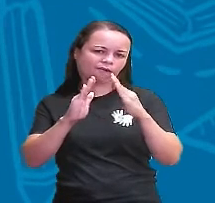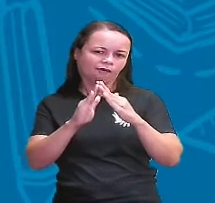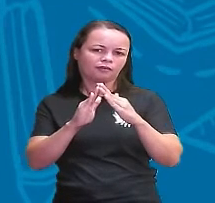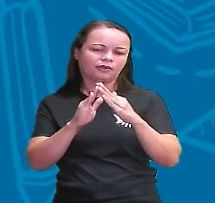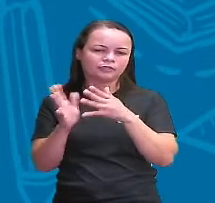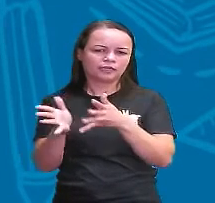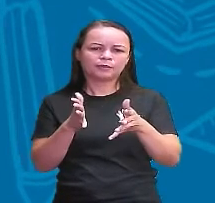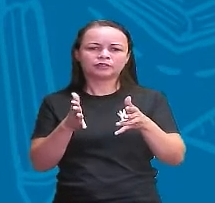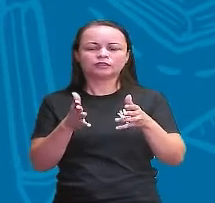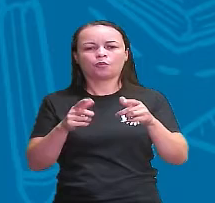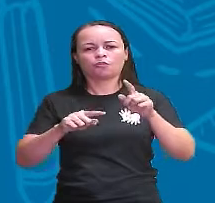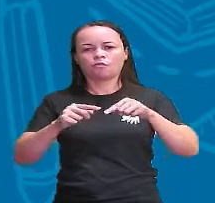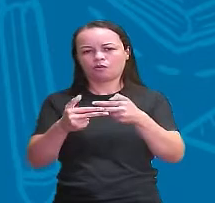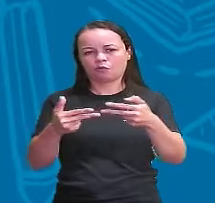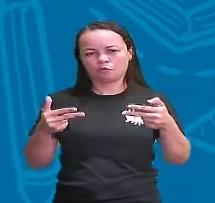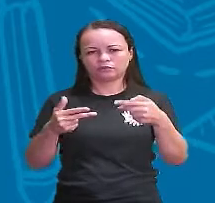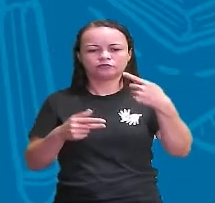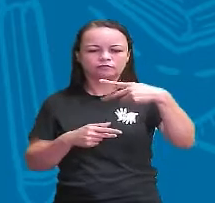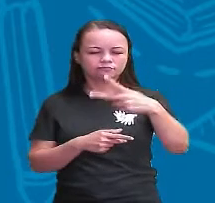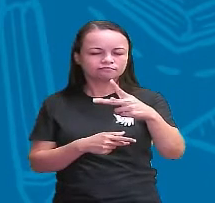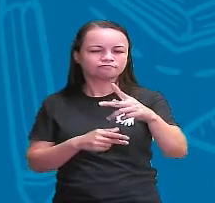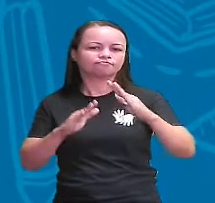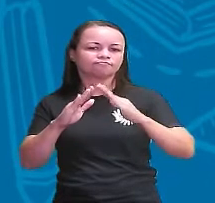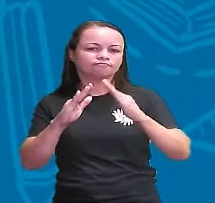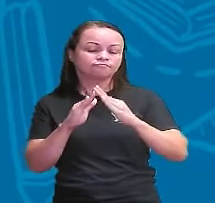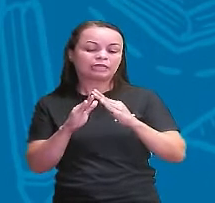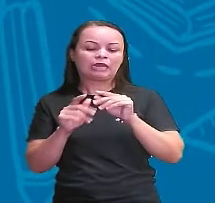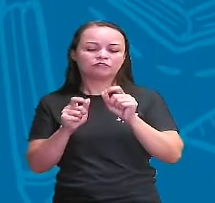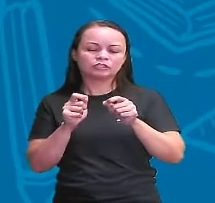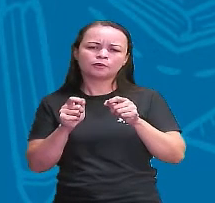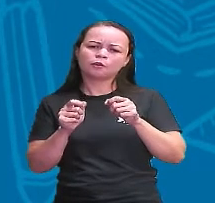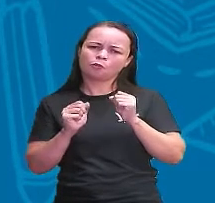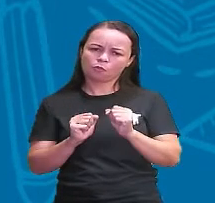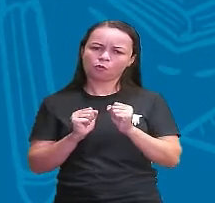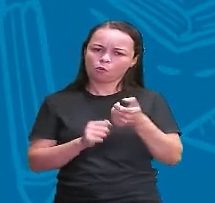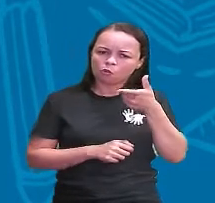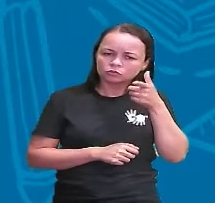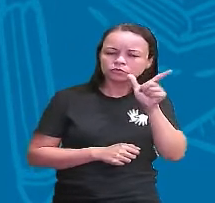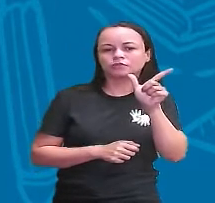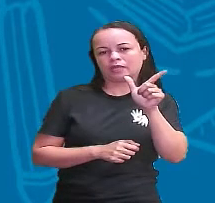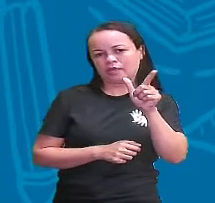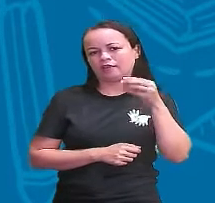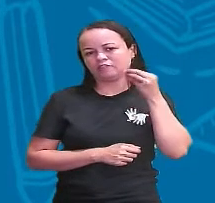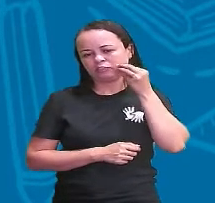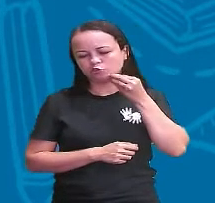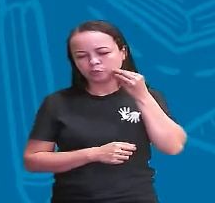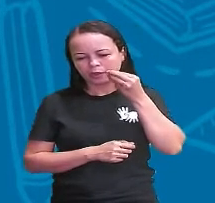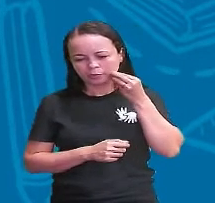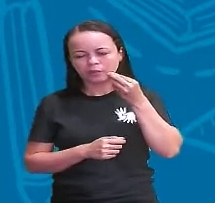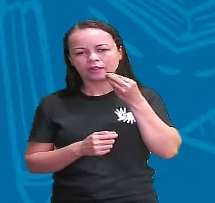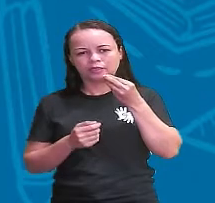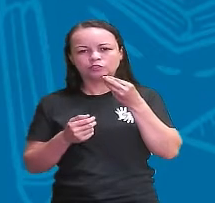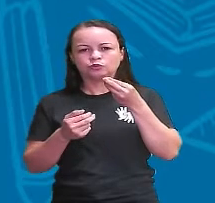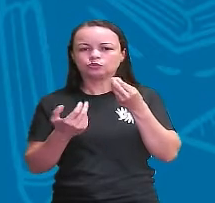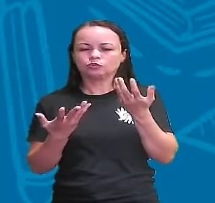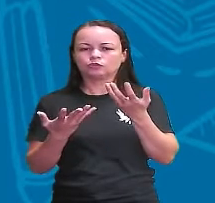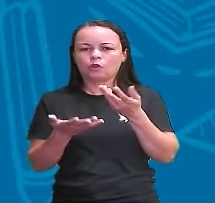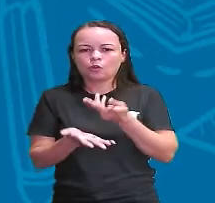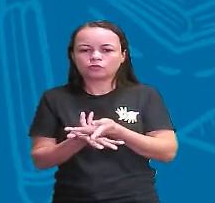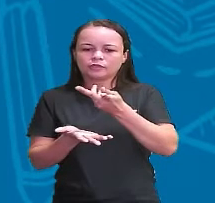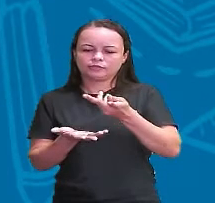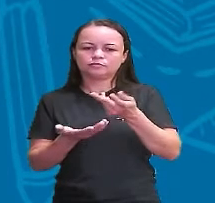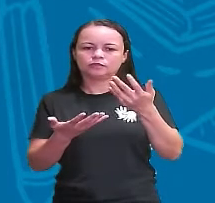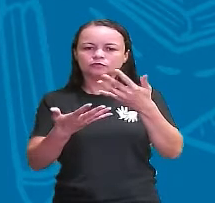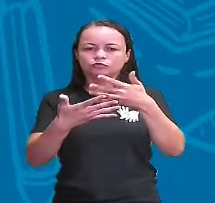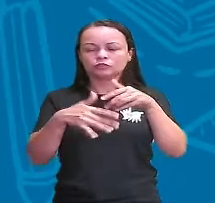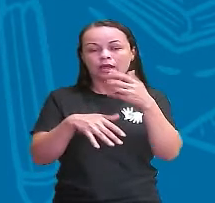objetos que você tem em casa, você consegue simular sim vários eventos naturais, certo? Vários eventos que ocorrem na natureza